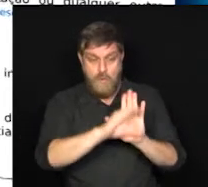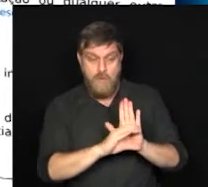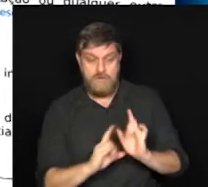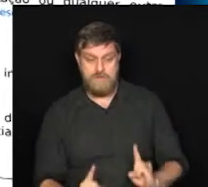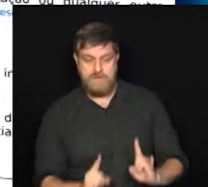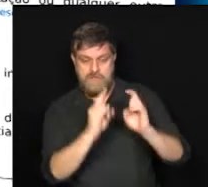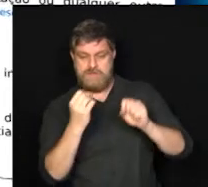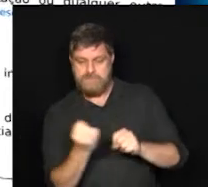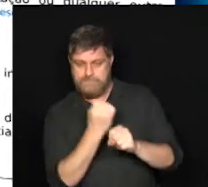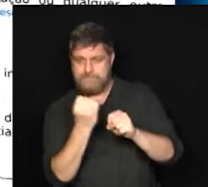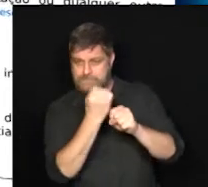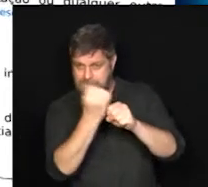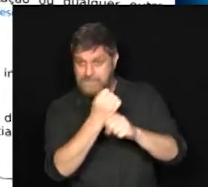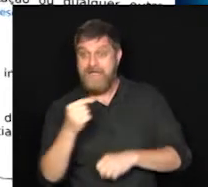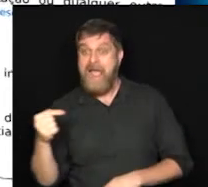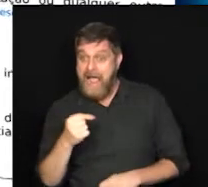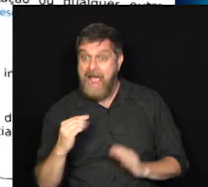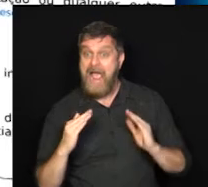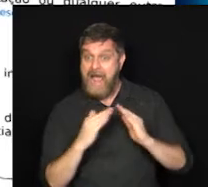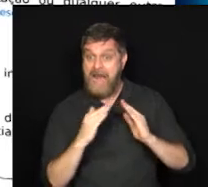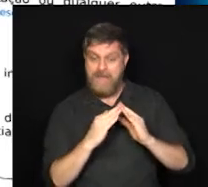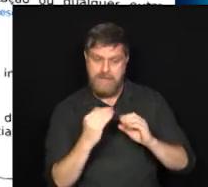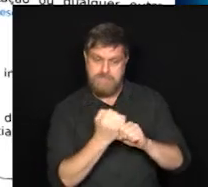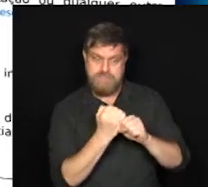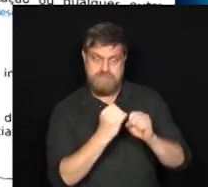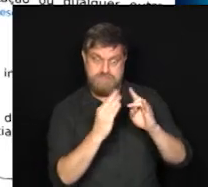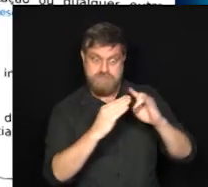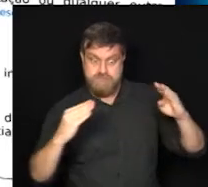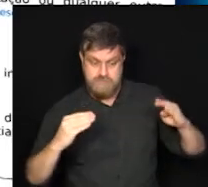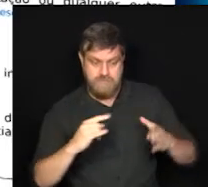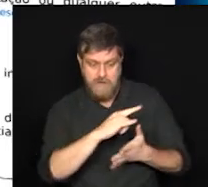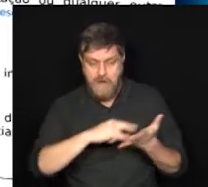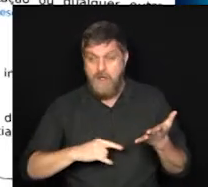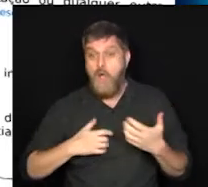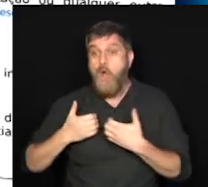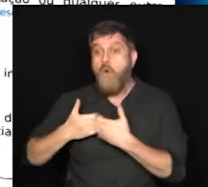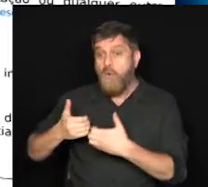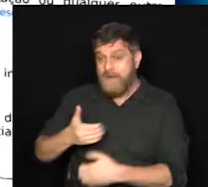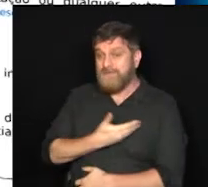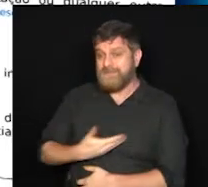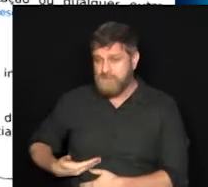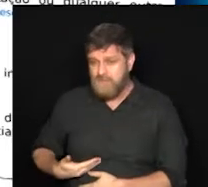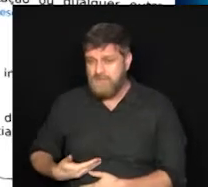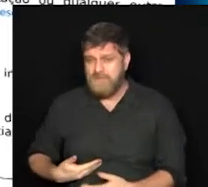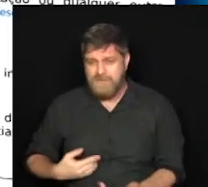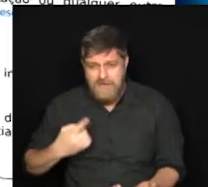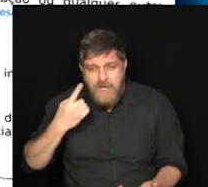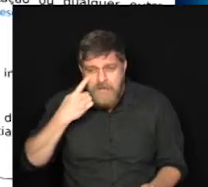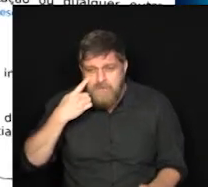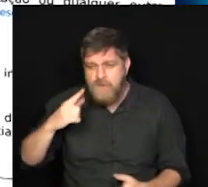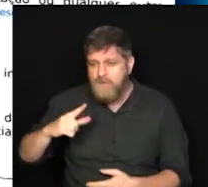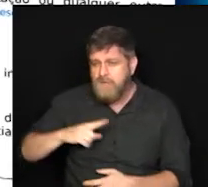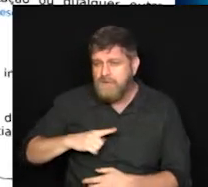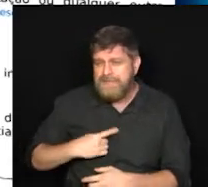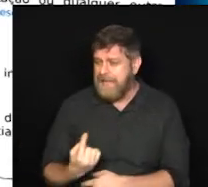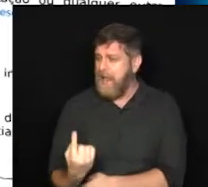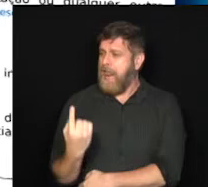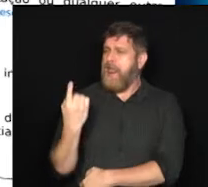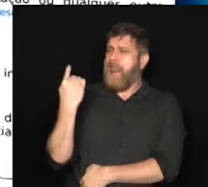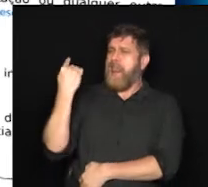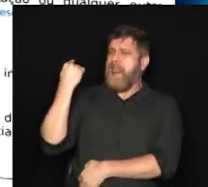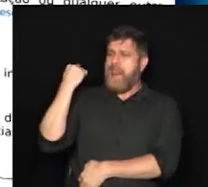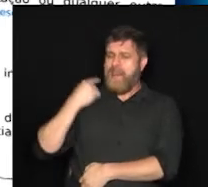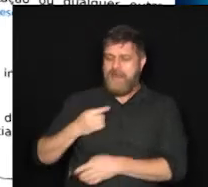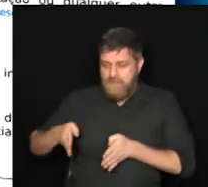Edificações, que entra a lei do puxadinho, transporte público. A gente não está tendo aí, quando teve lá atrás o